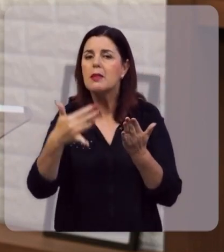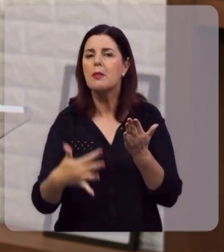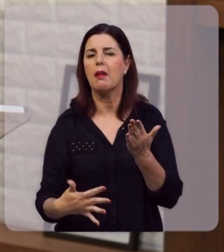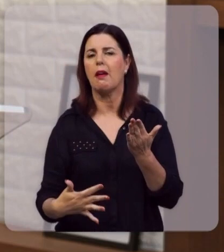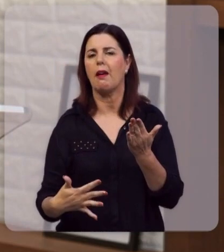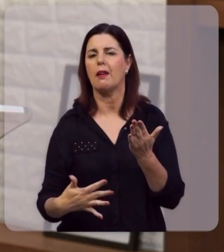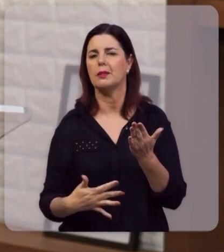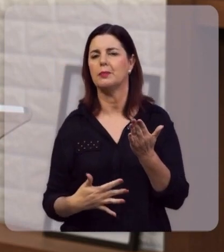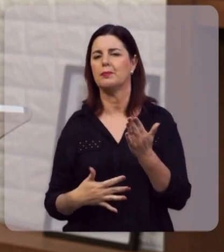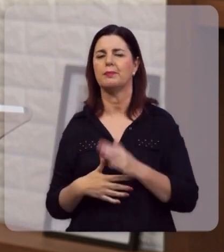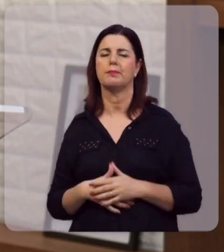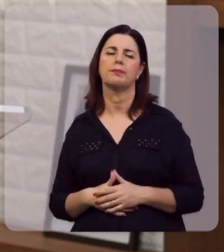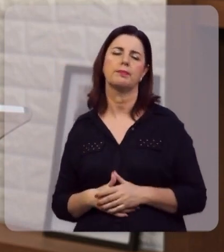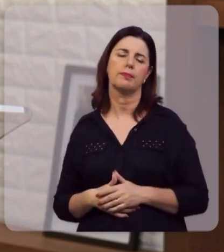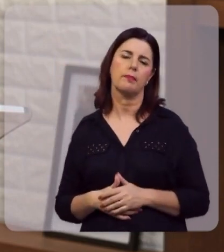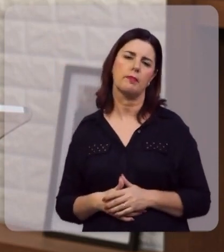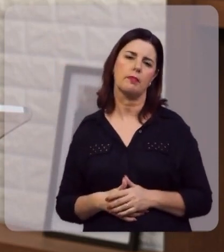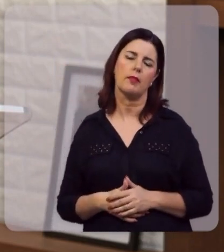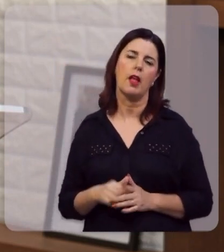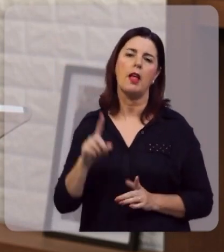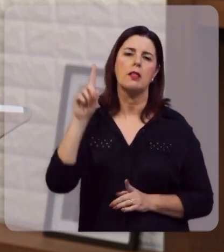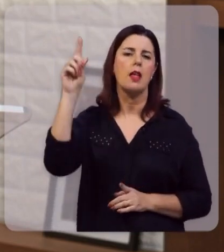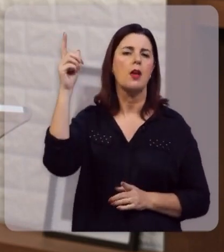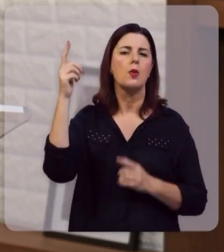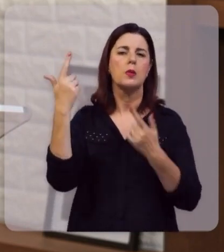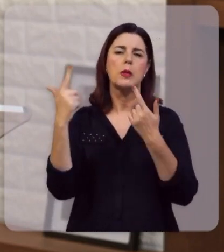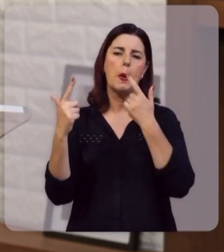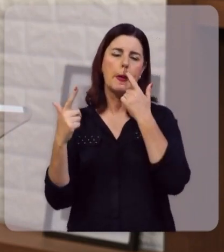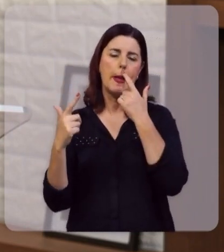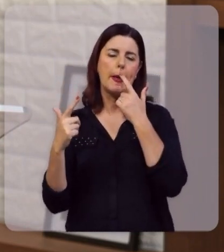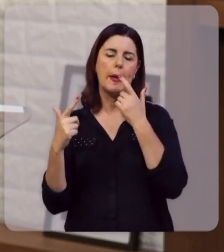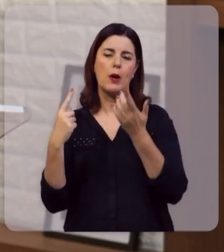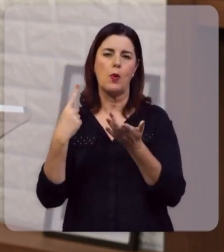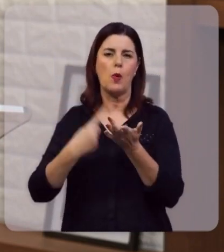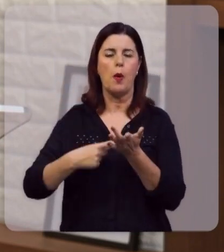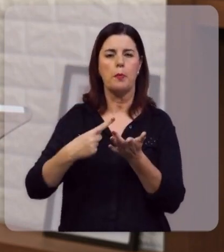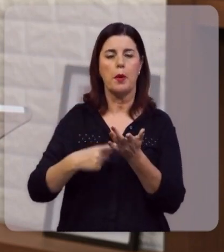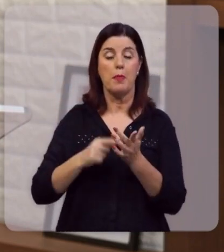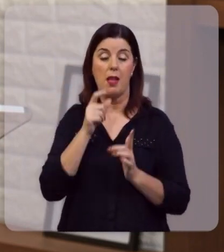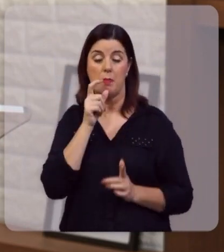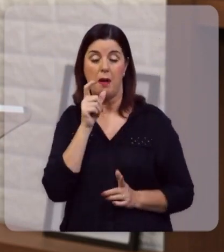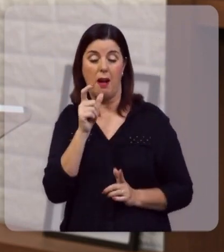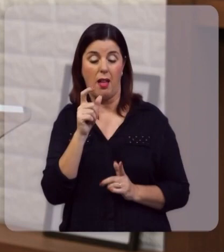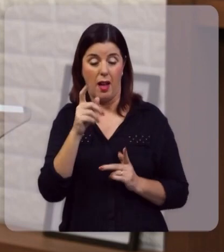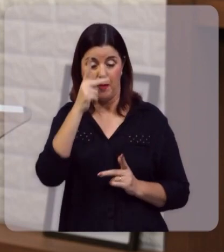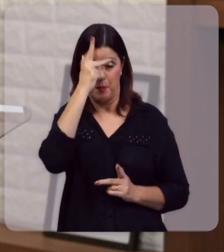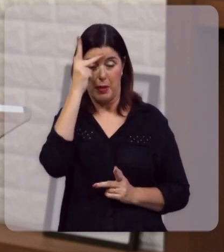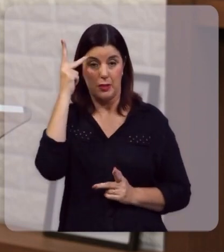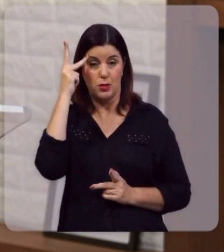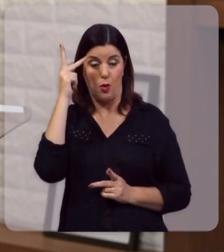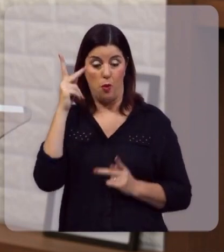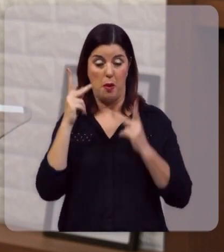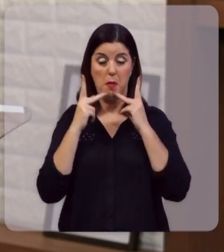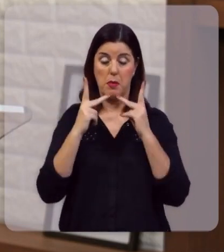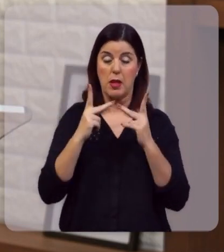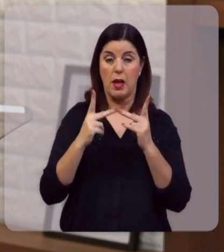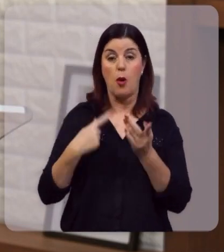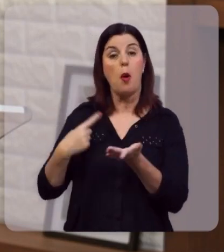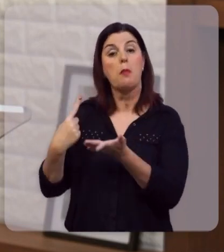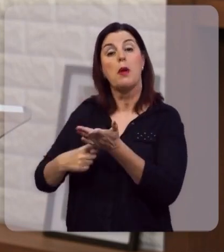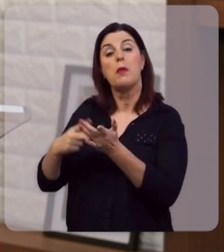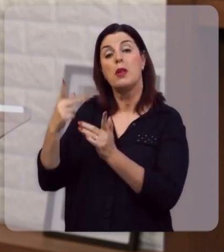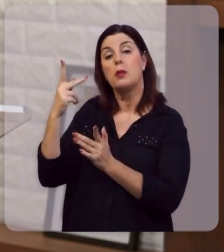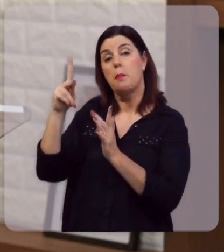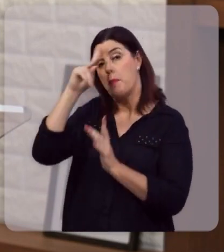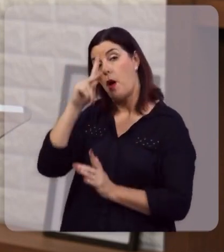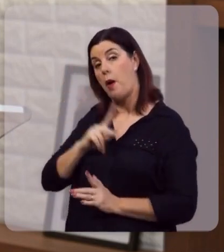a Escritura. Deus não tem nenhum compromisso com a palavra do pregador, Deus tem compromisso com a sua palavra.